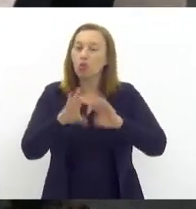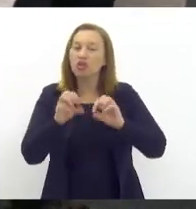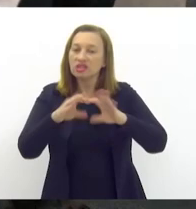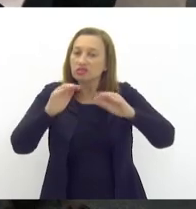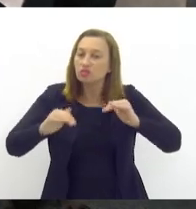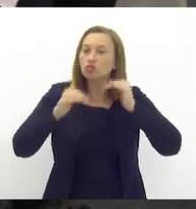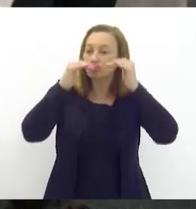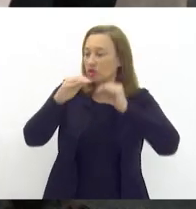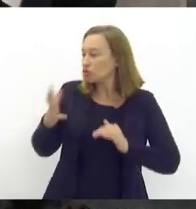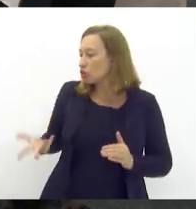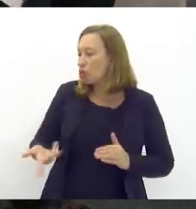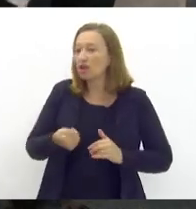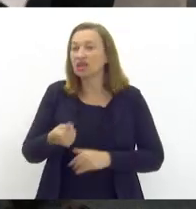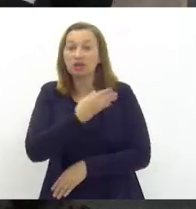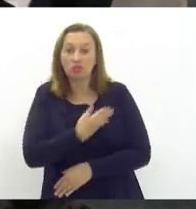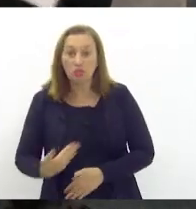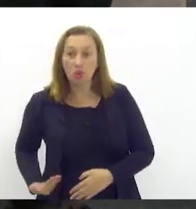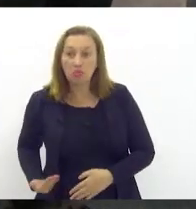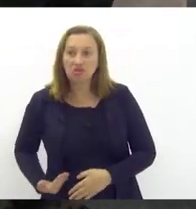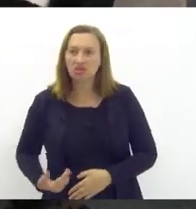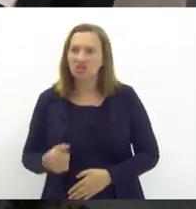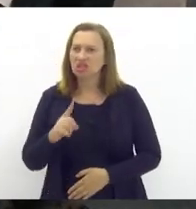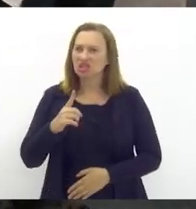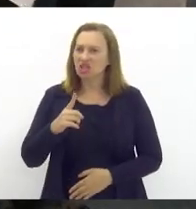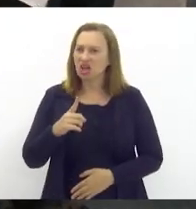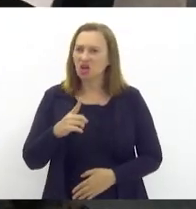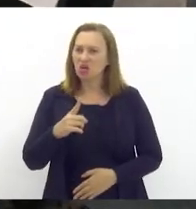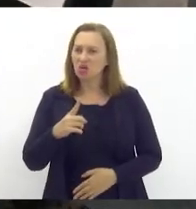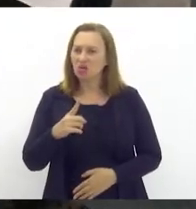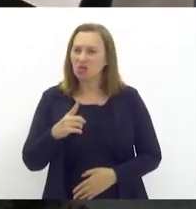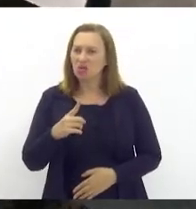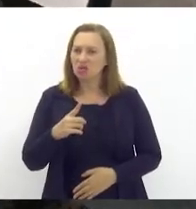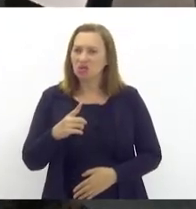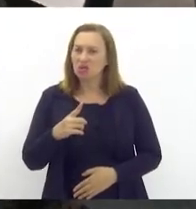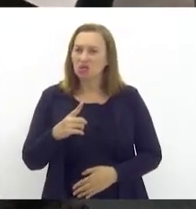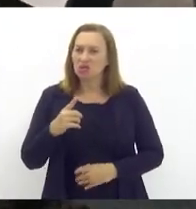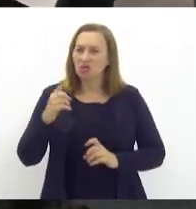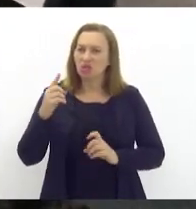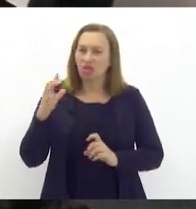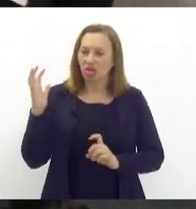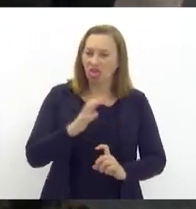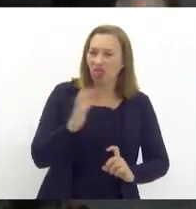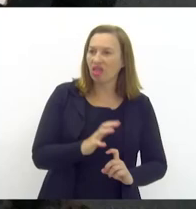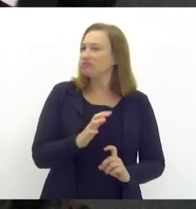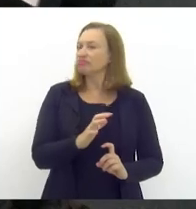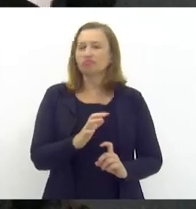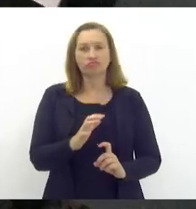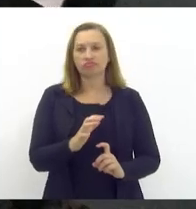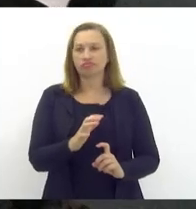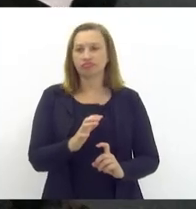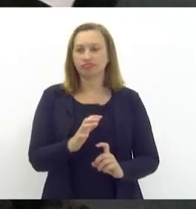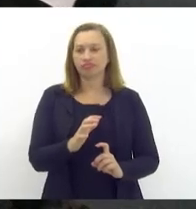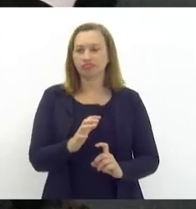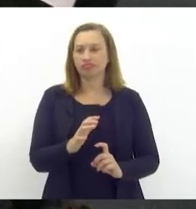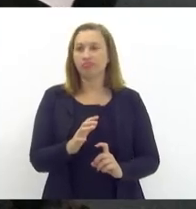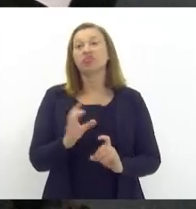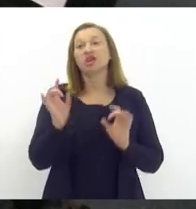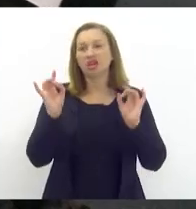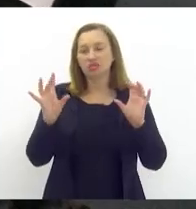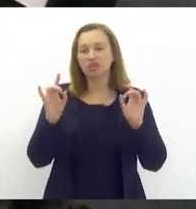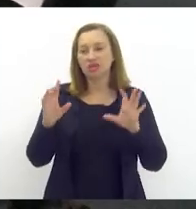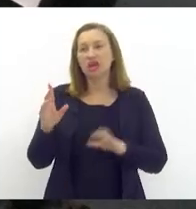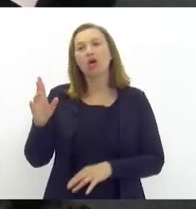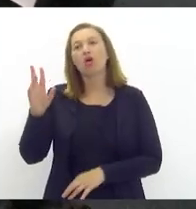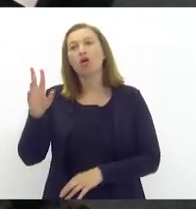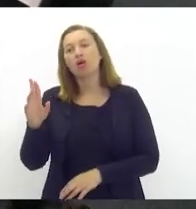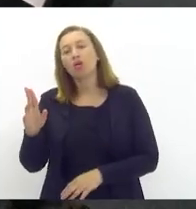de qualidade público não se curvará a nenhuma tentativa de inviabilizar a universidade, em especial a UERJ.